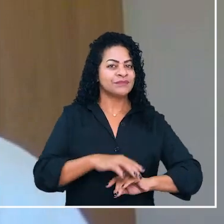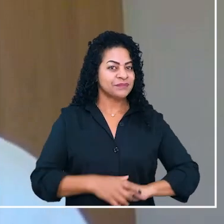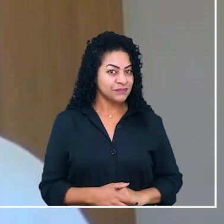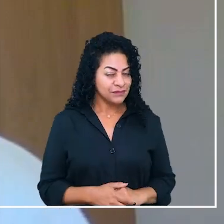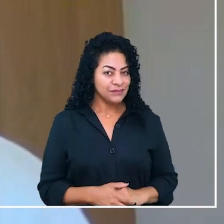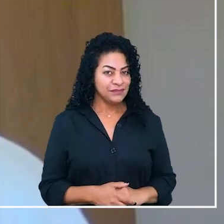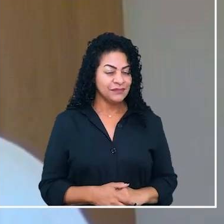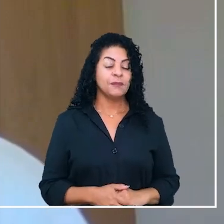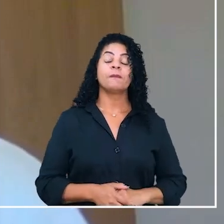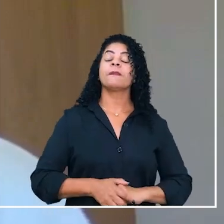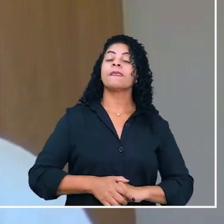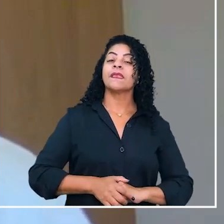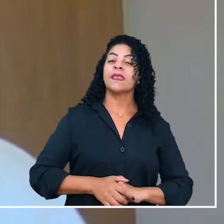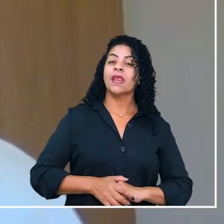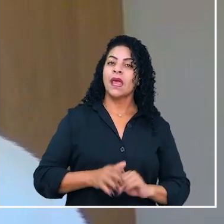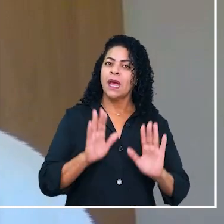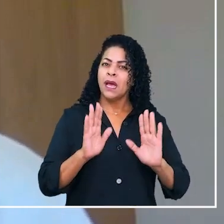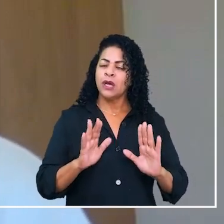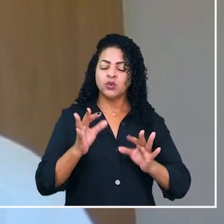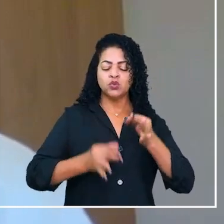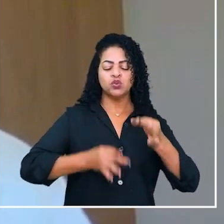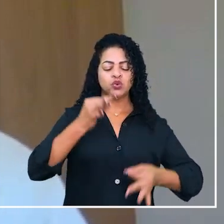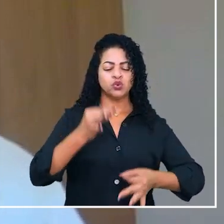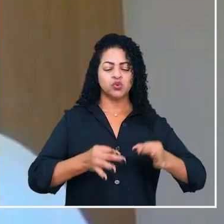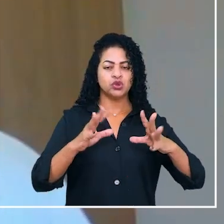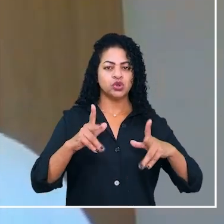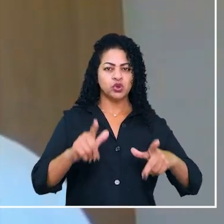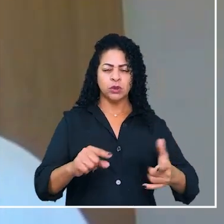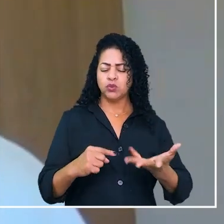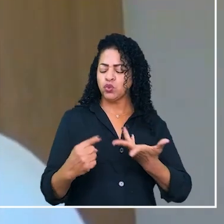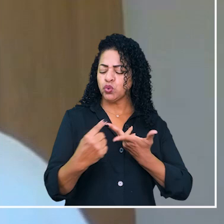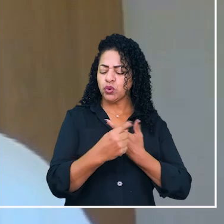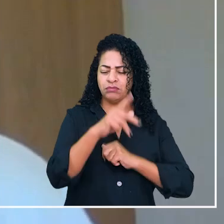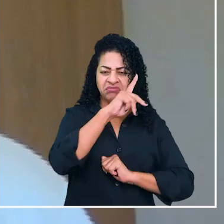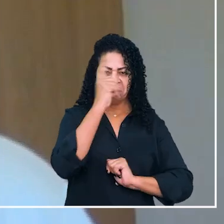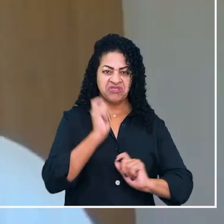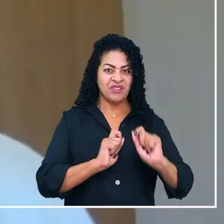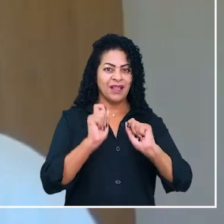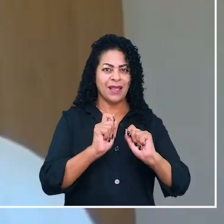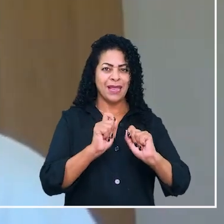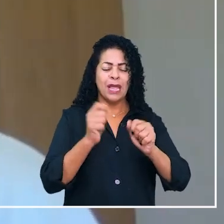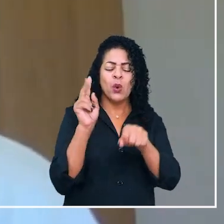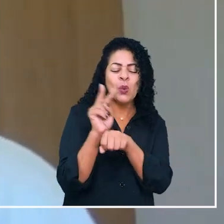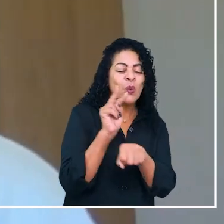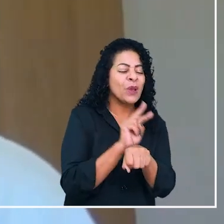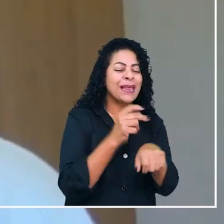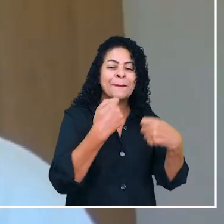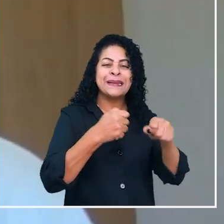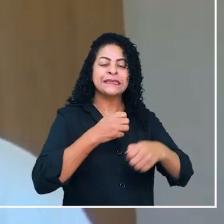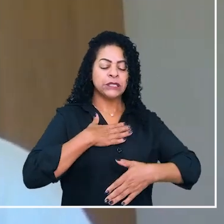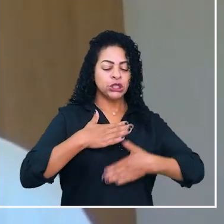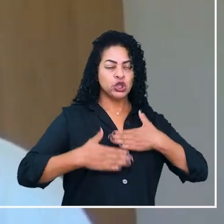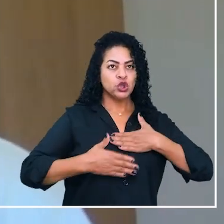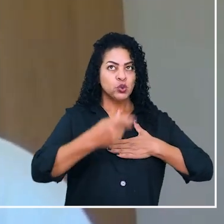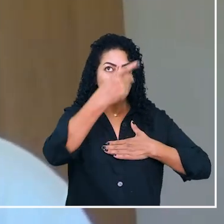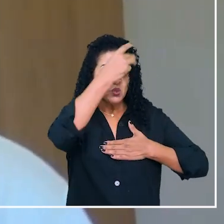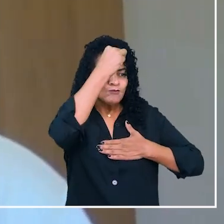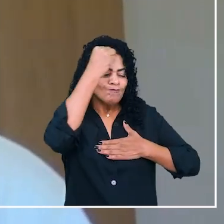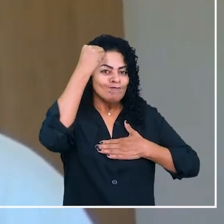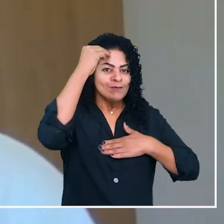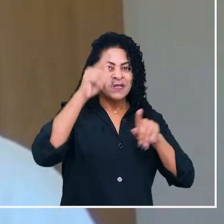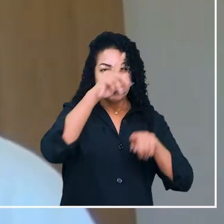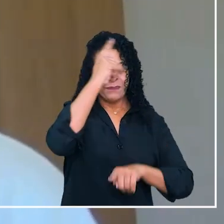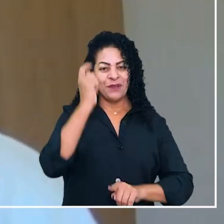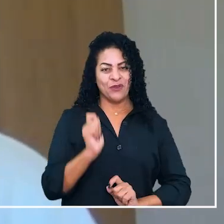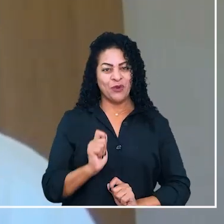Todos que lidam no processo, claro, o juiz e todos os demais, devem zelar pela integridade física e psicológica da